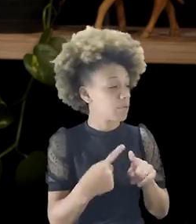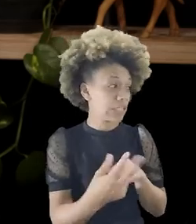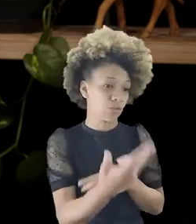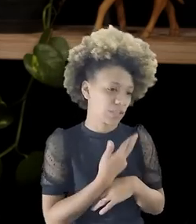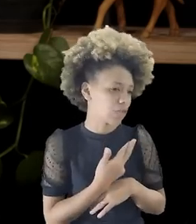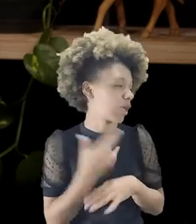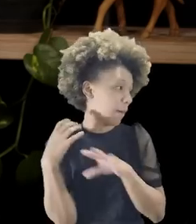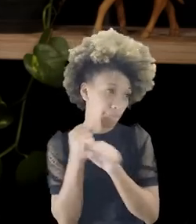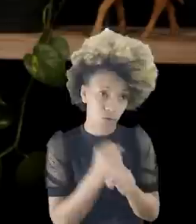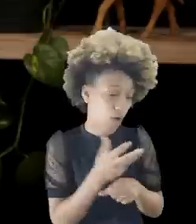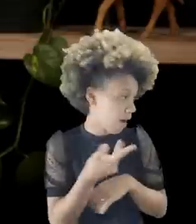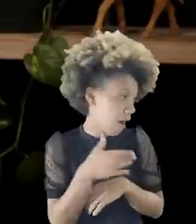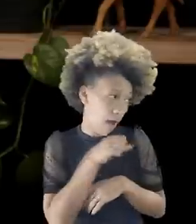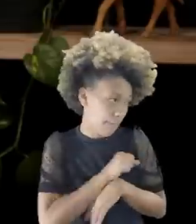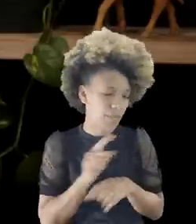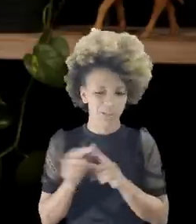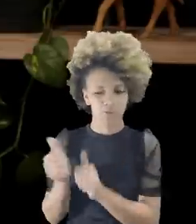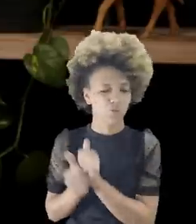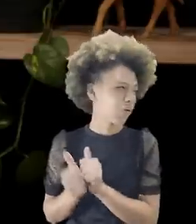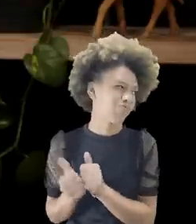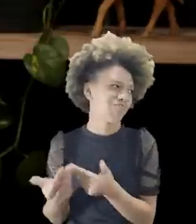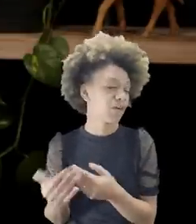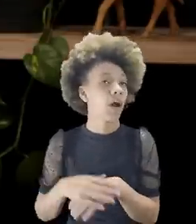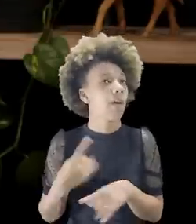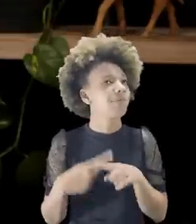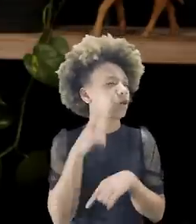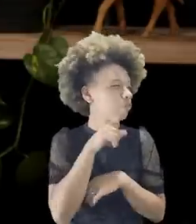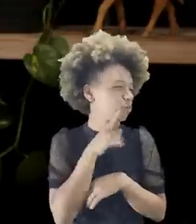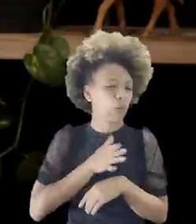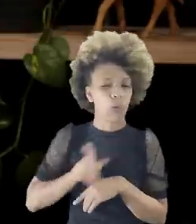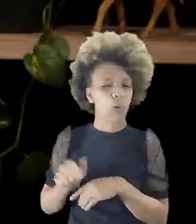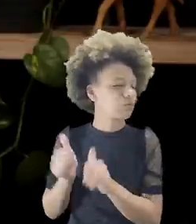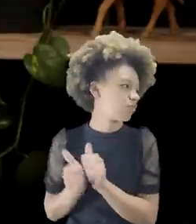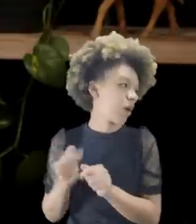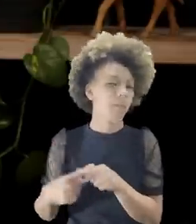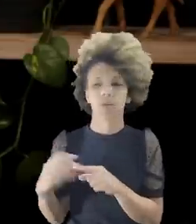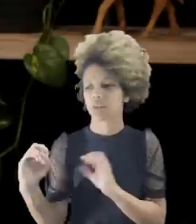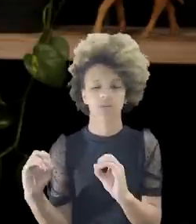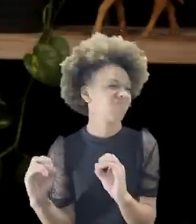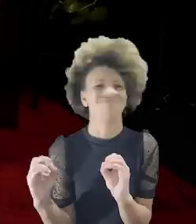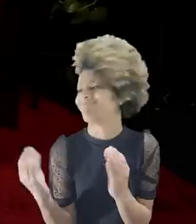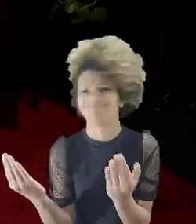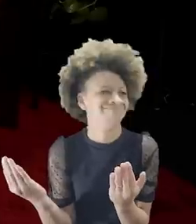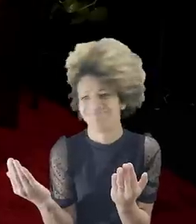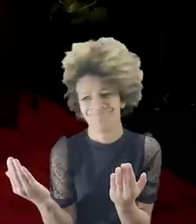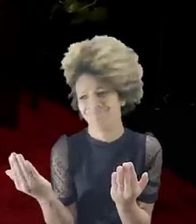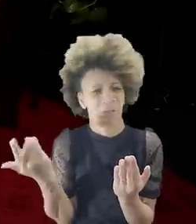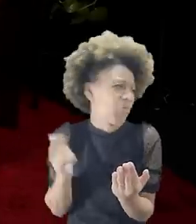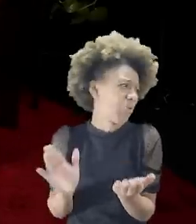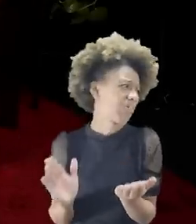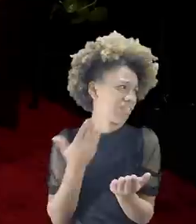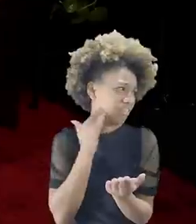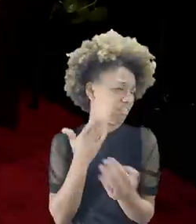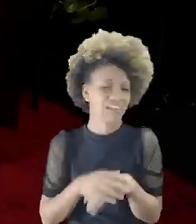sempre tem pontuação quer dizer que eu acho que eu já ouvi muito que o americano Ele não gosta do futebol porque tem jogos tem menos zero a zero ele não consegue compreender exatamente